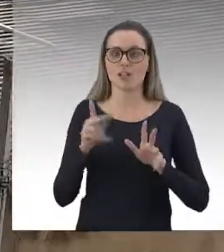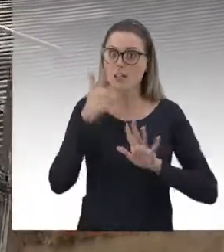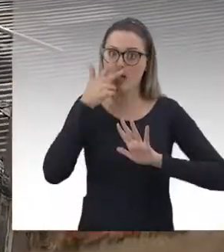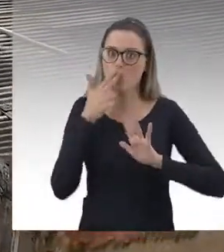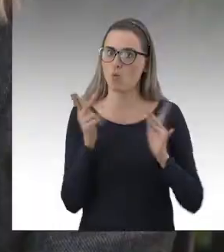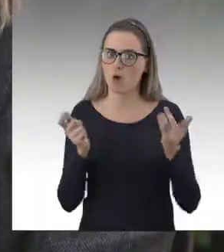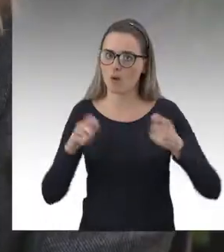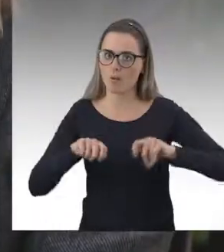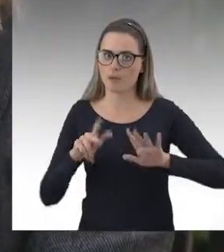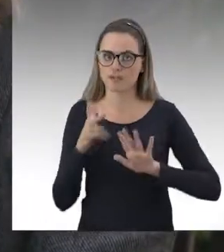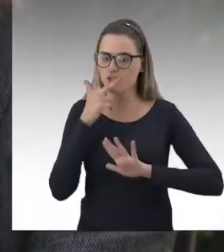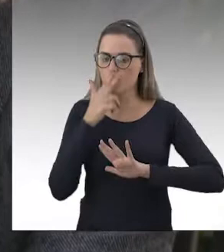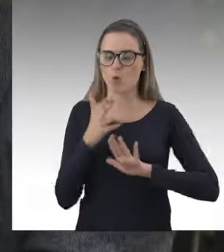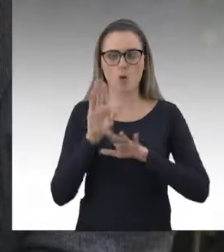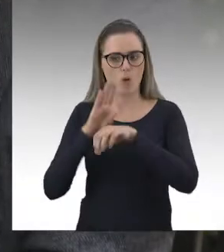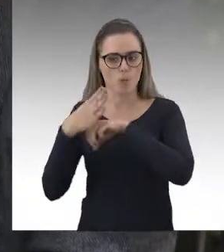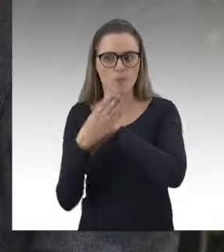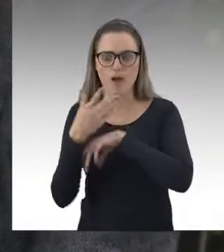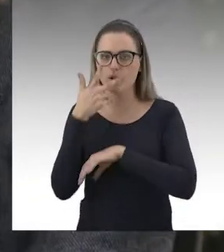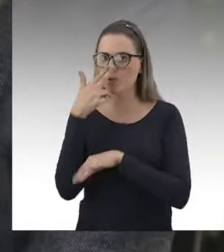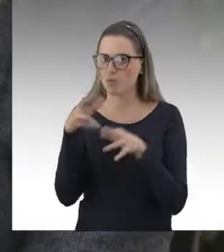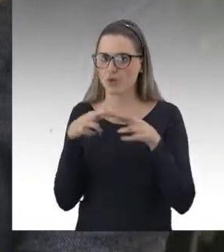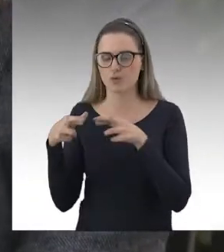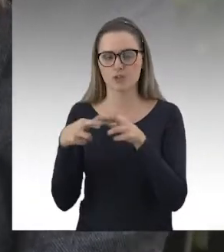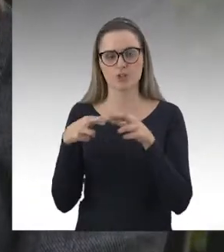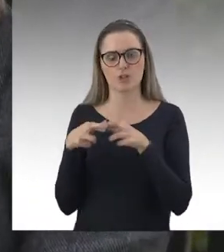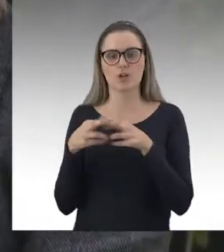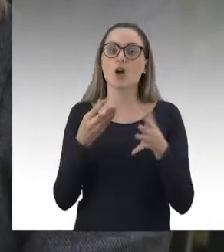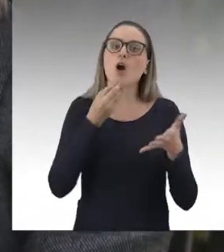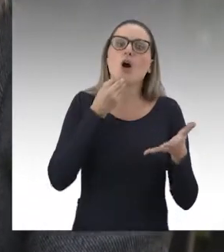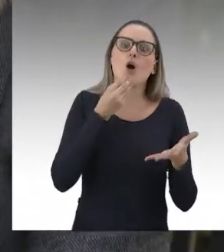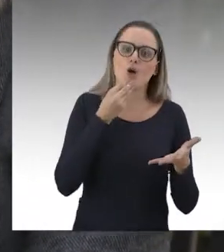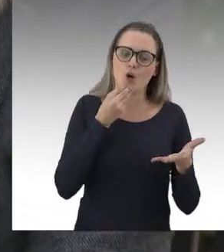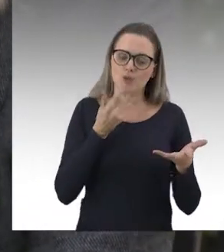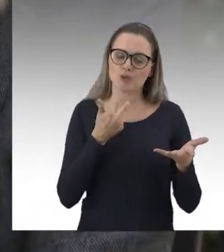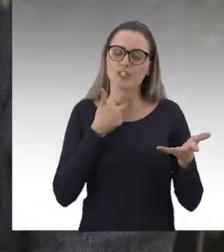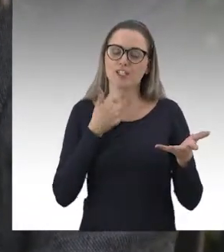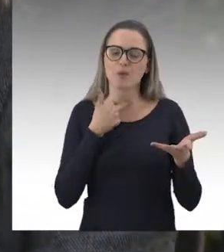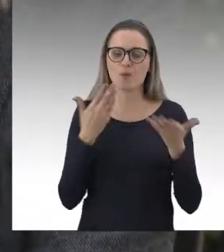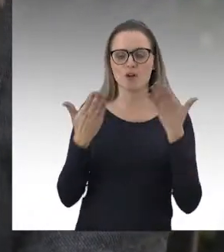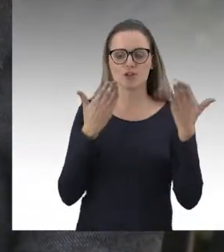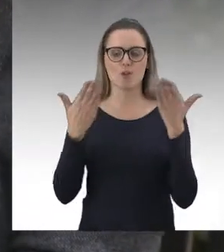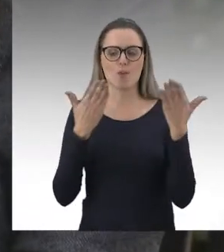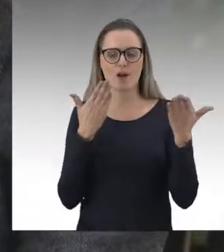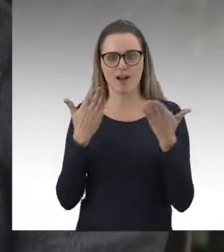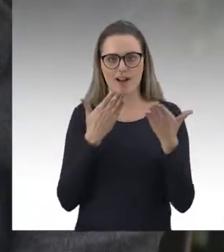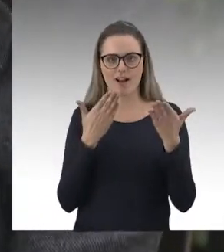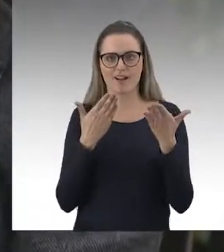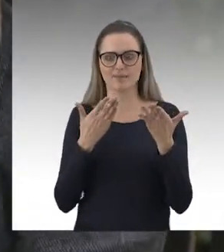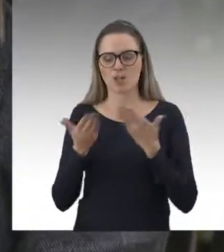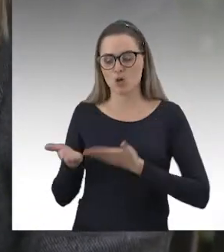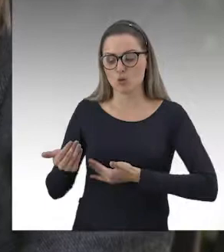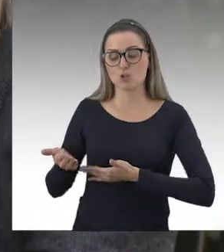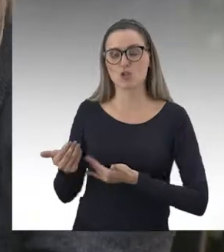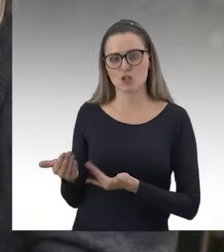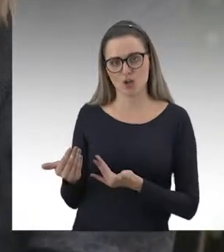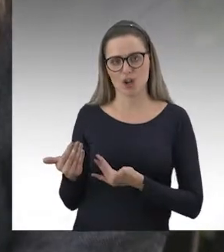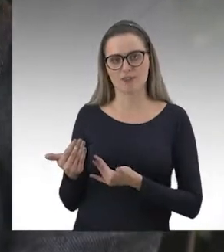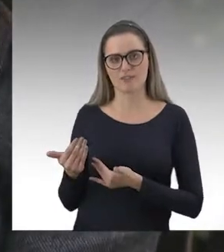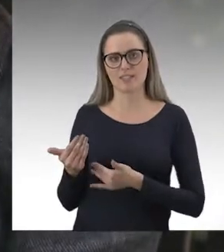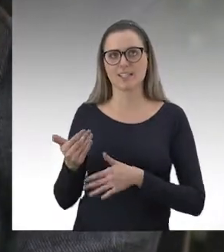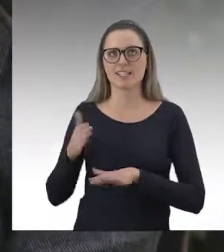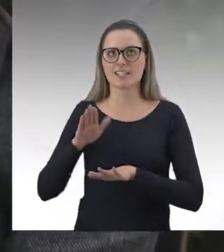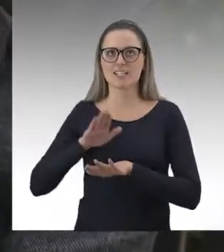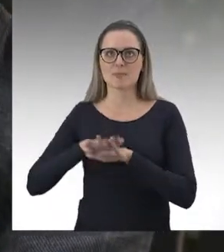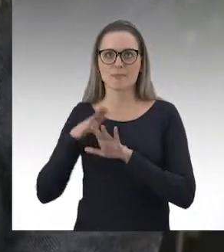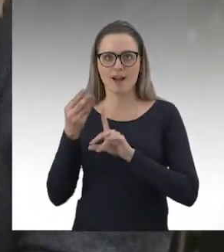né? o mesmo bairro, a mesma região. Claro que nós não podemos comparar um aprendiz que costuma ser um jovem mais